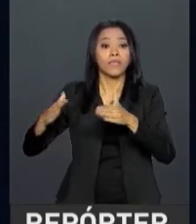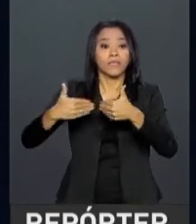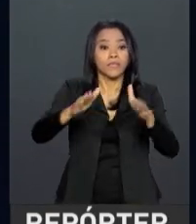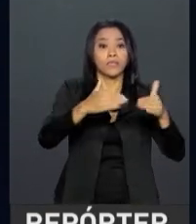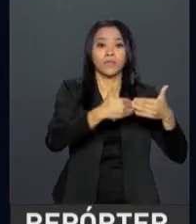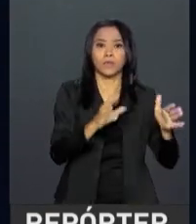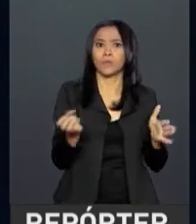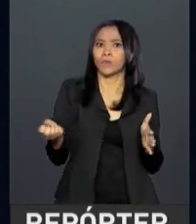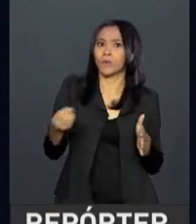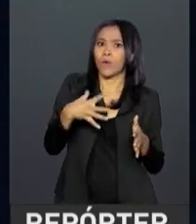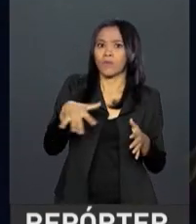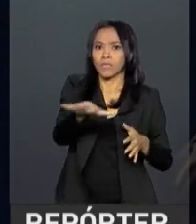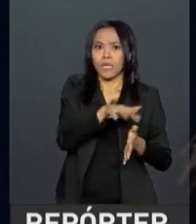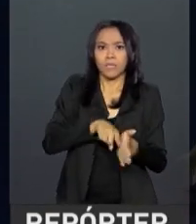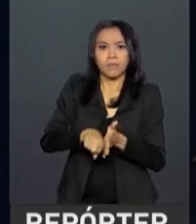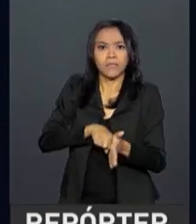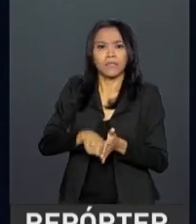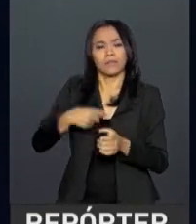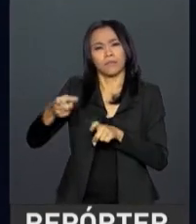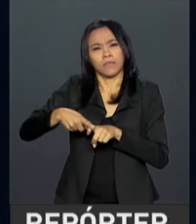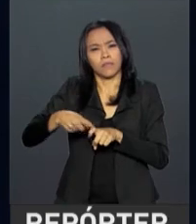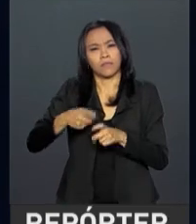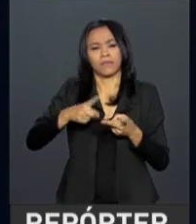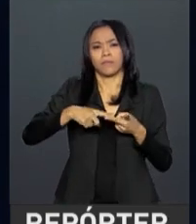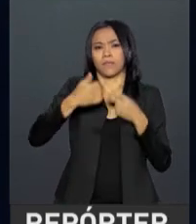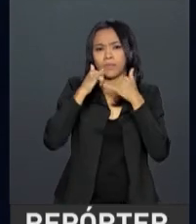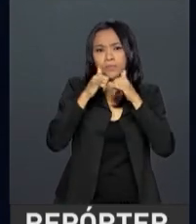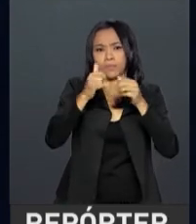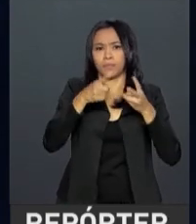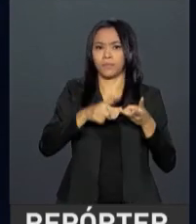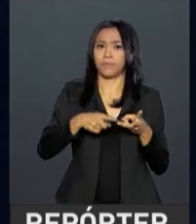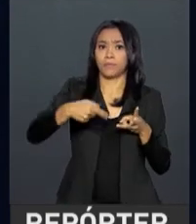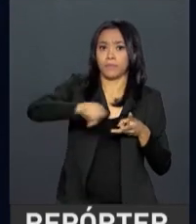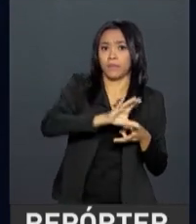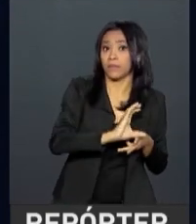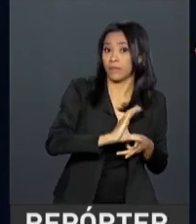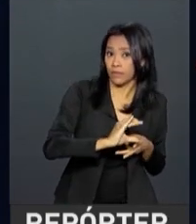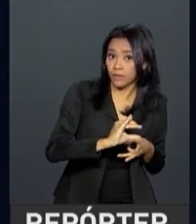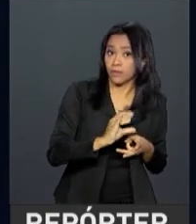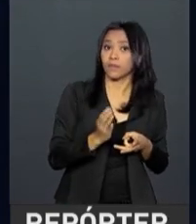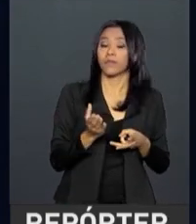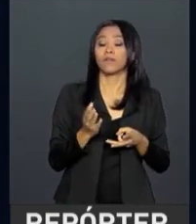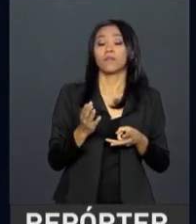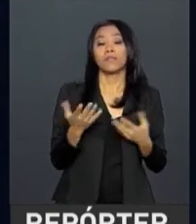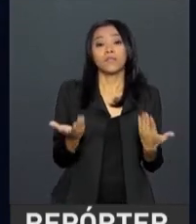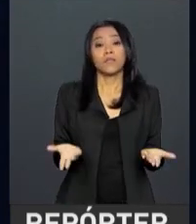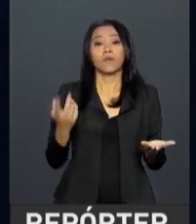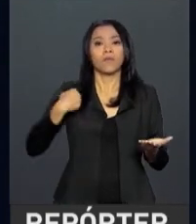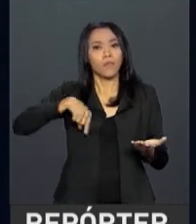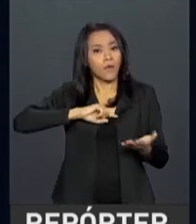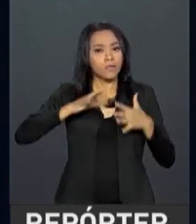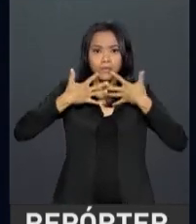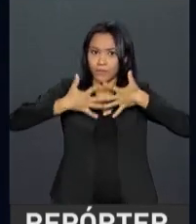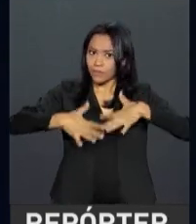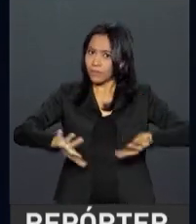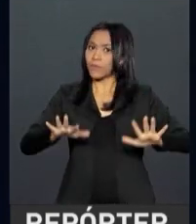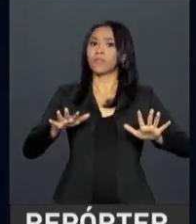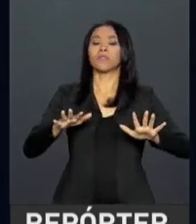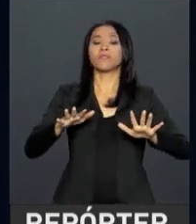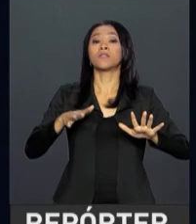a nossa medicina, para a nossa matriz energética, para a nossa ciência. E estamos, naturalmente,